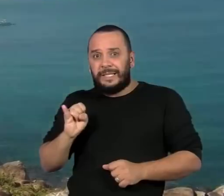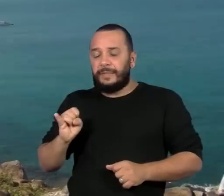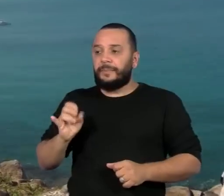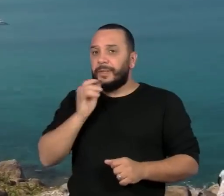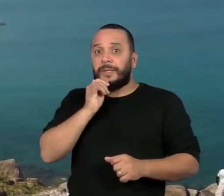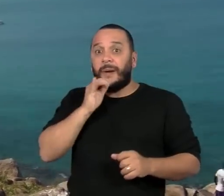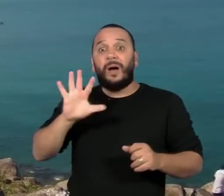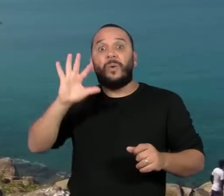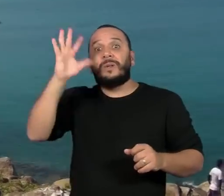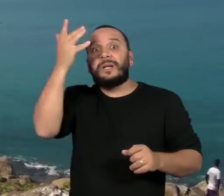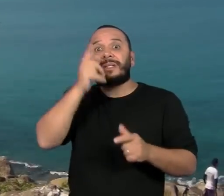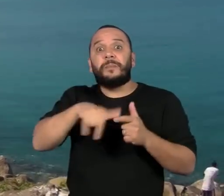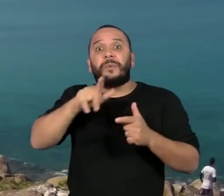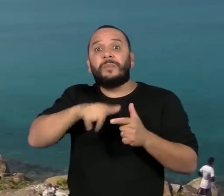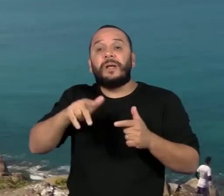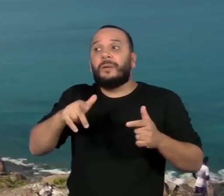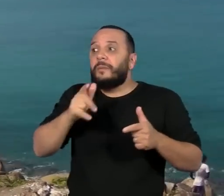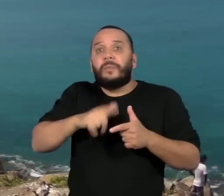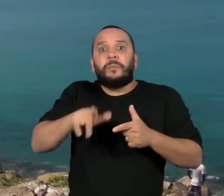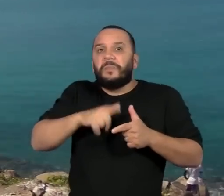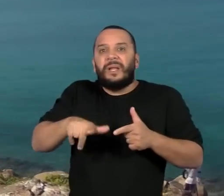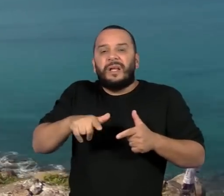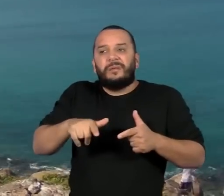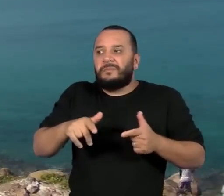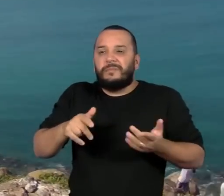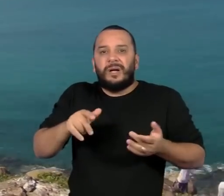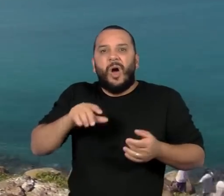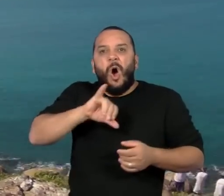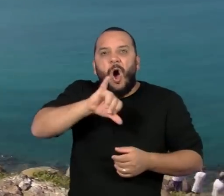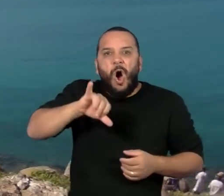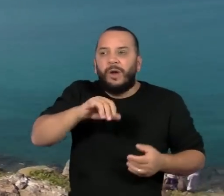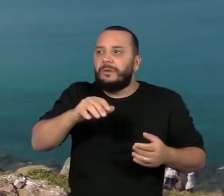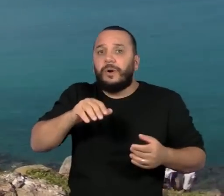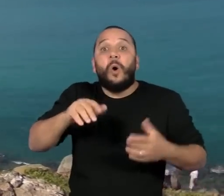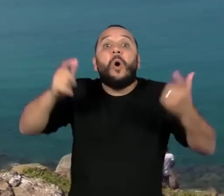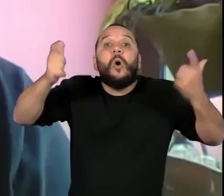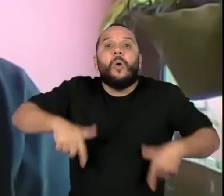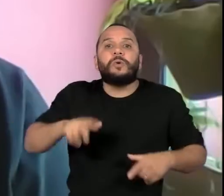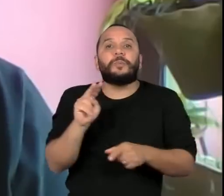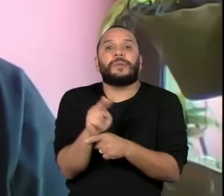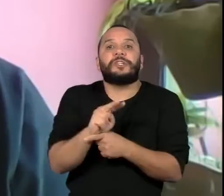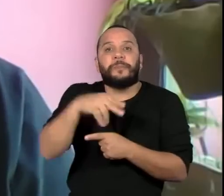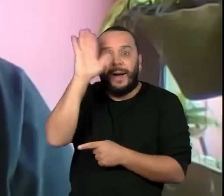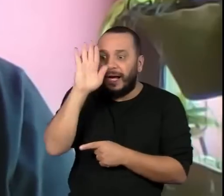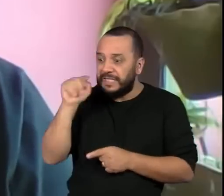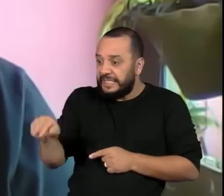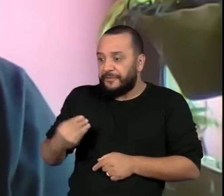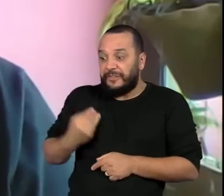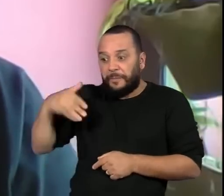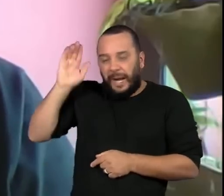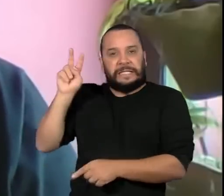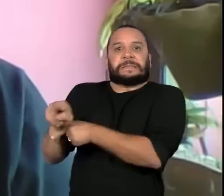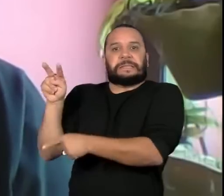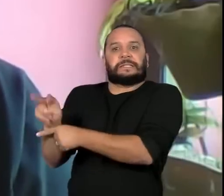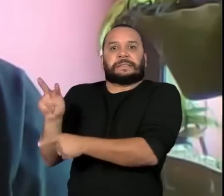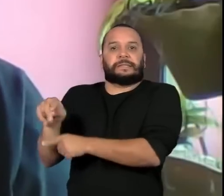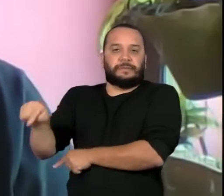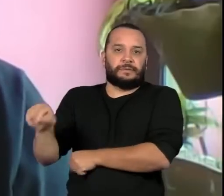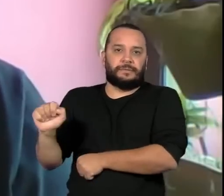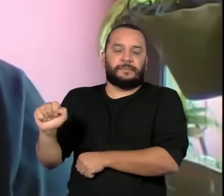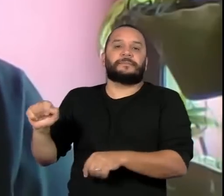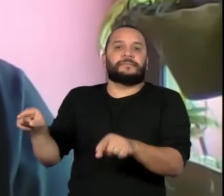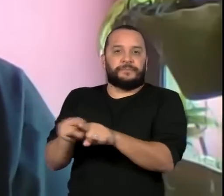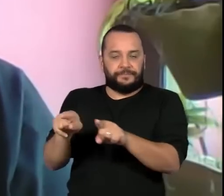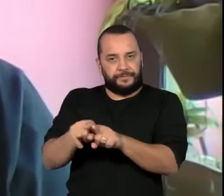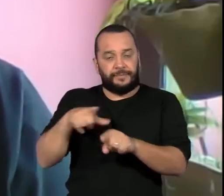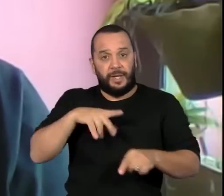aonde deveria ser feita essa proteção? Então, a gente tem áreas costeiras de grande importância, o que mostra também que está relacionado à produção